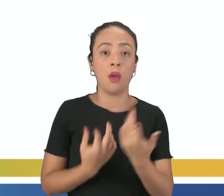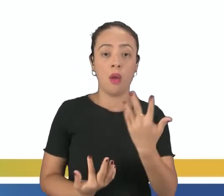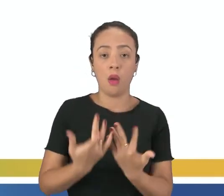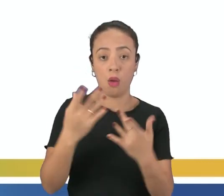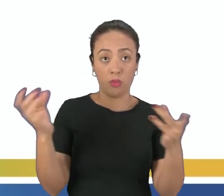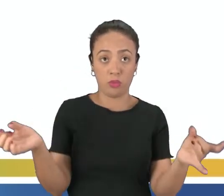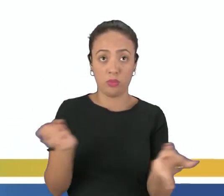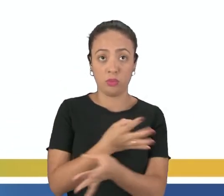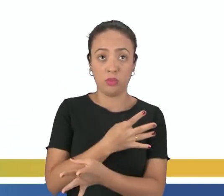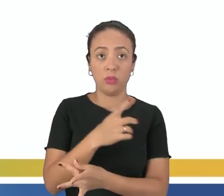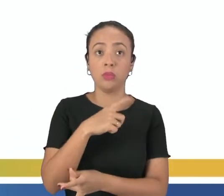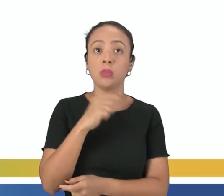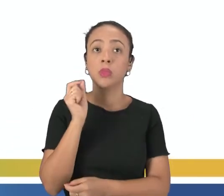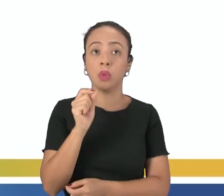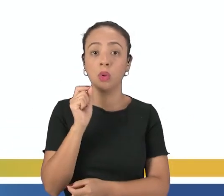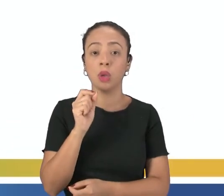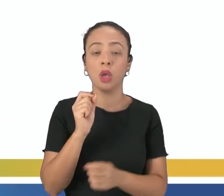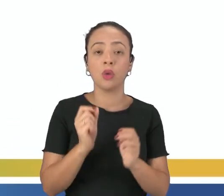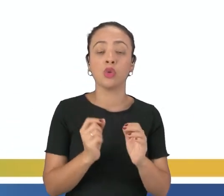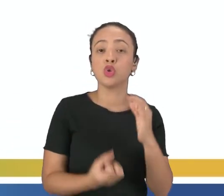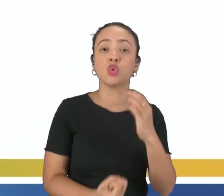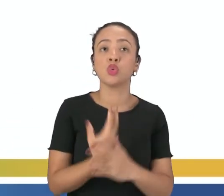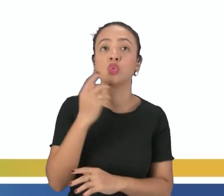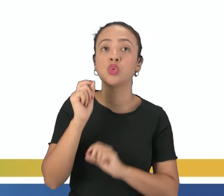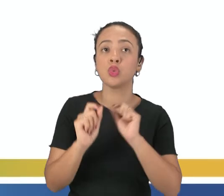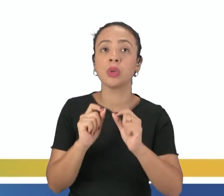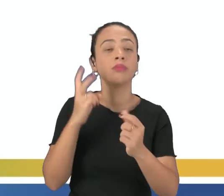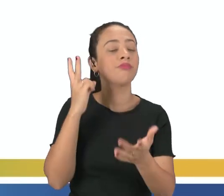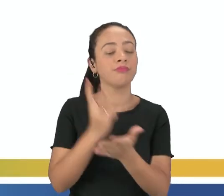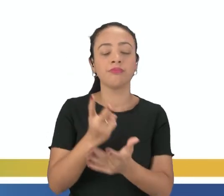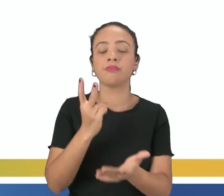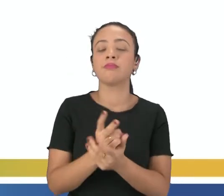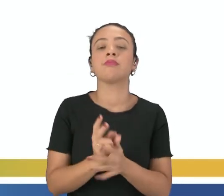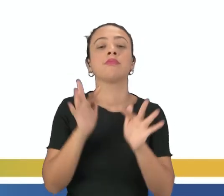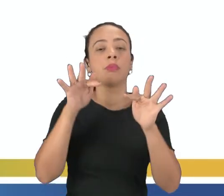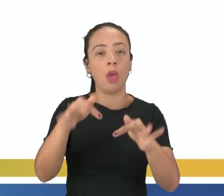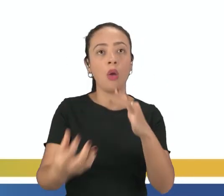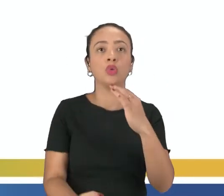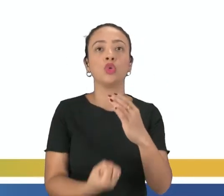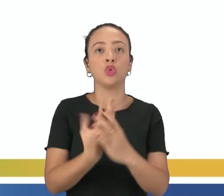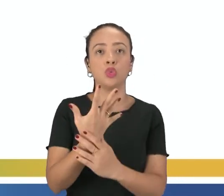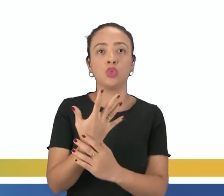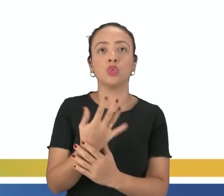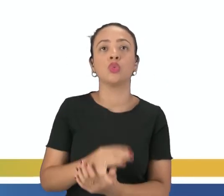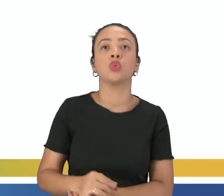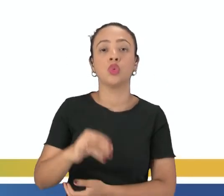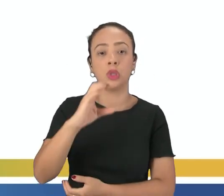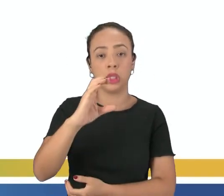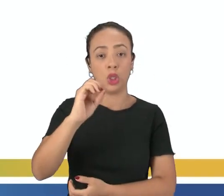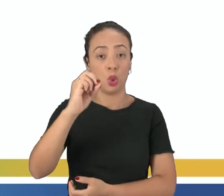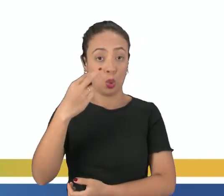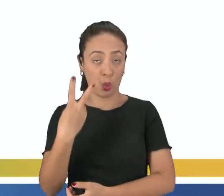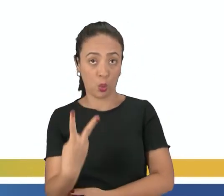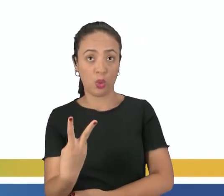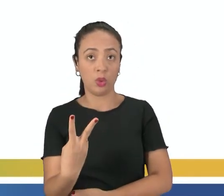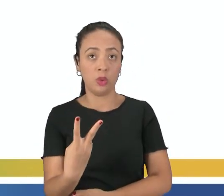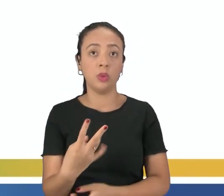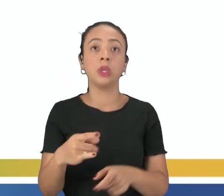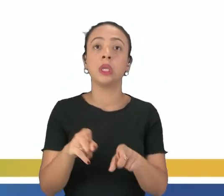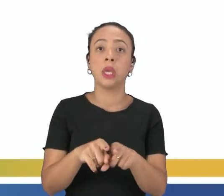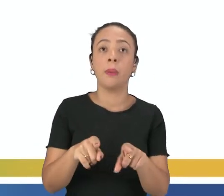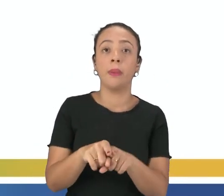combustão completa, o que nós vamos ter como produto sempre, pessoal? Nós teremos o gás